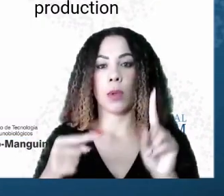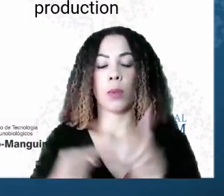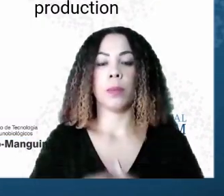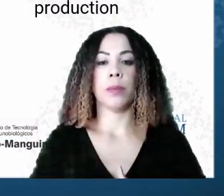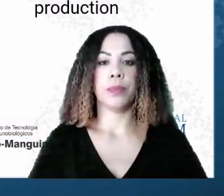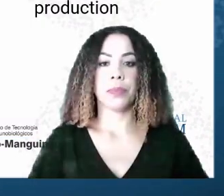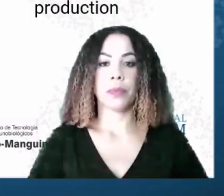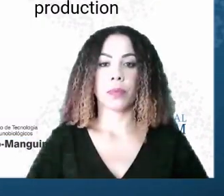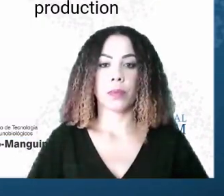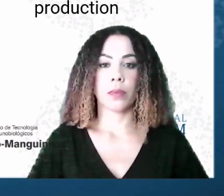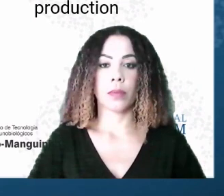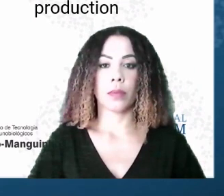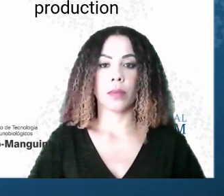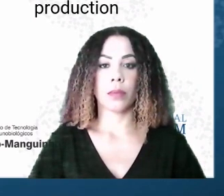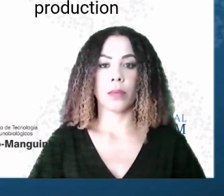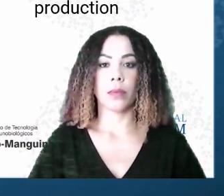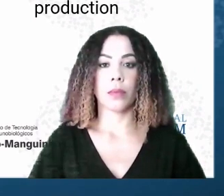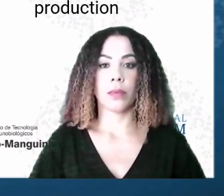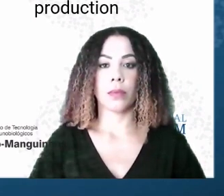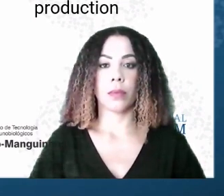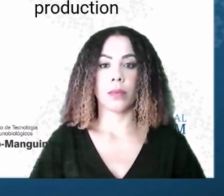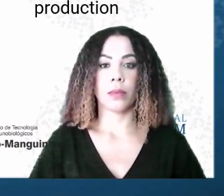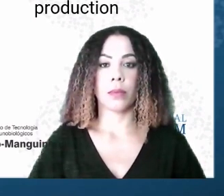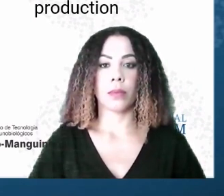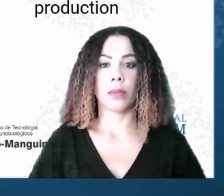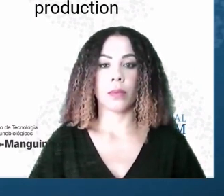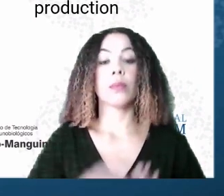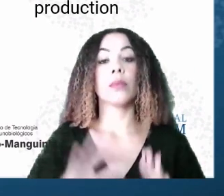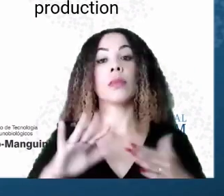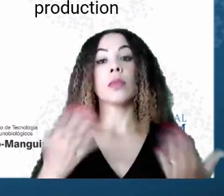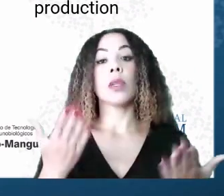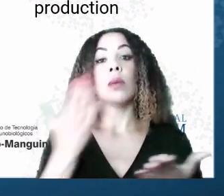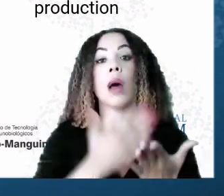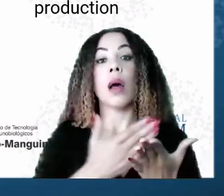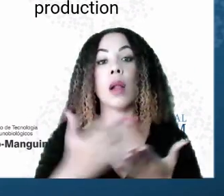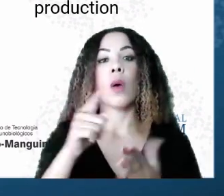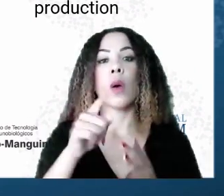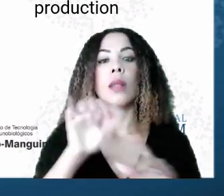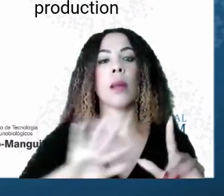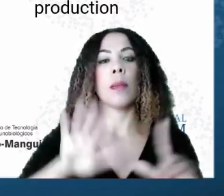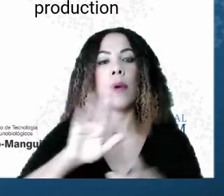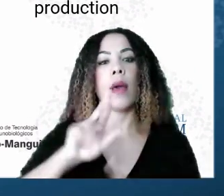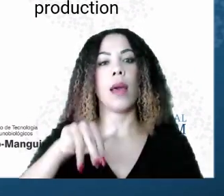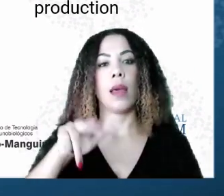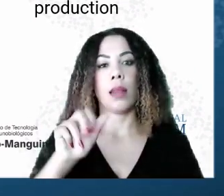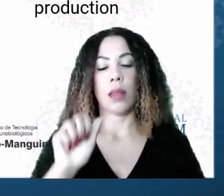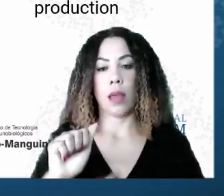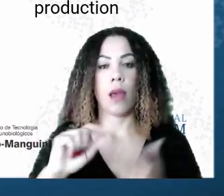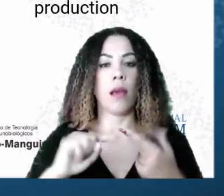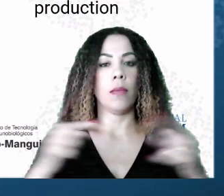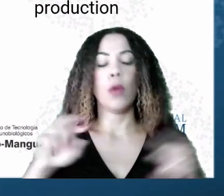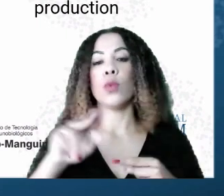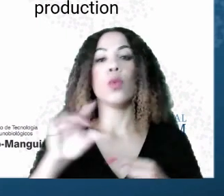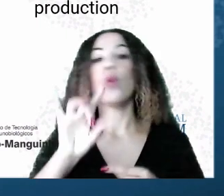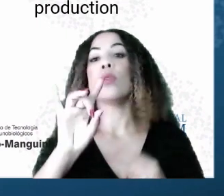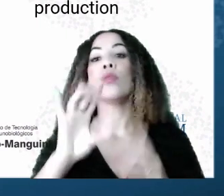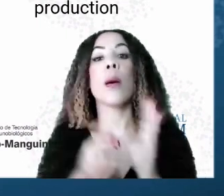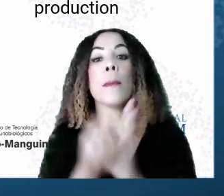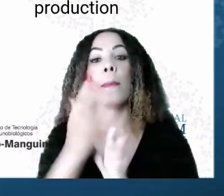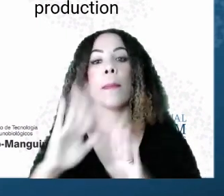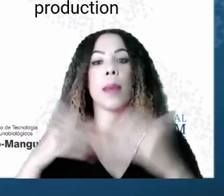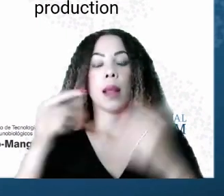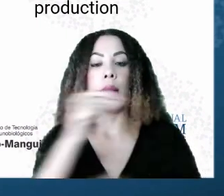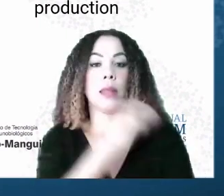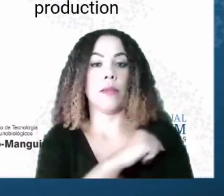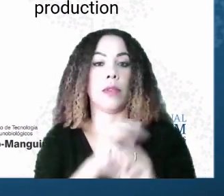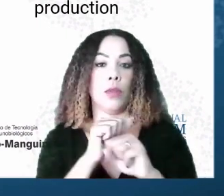Então, em termos de implantação da plataforma RNA, não falando somente do desenvolvimento da vacina COVID,